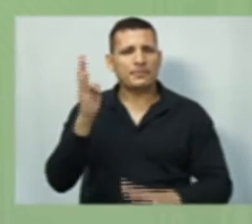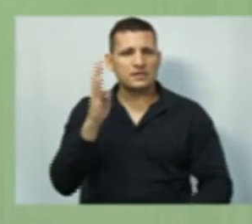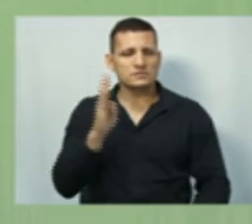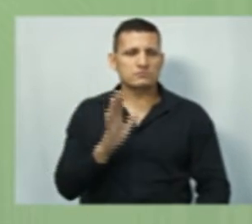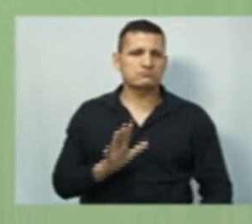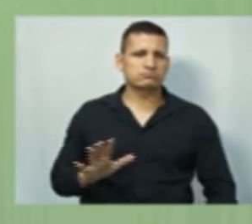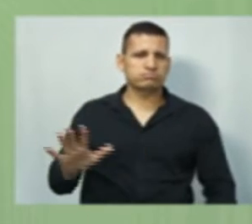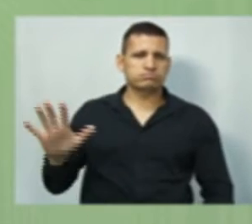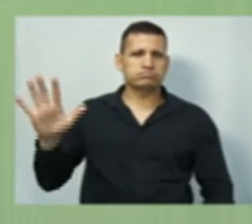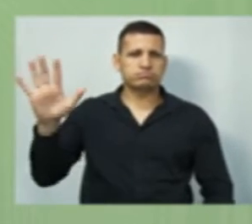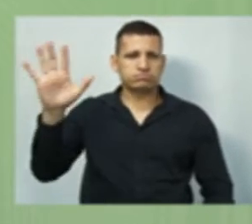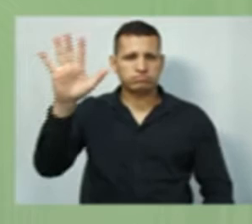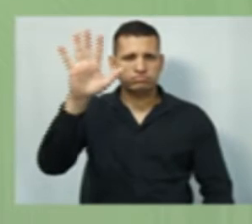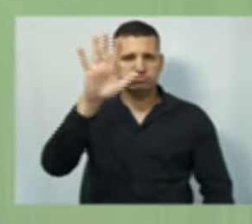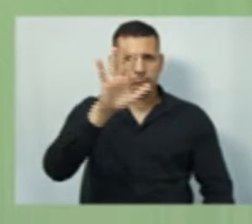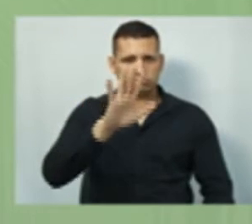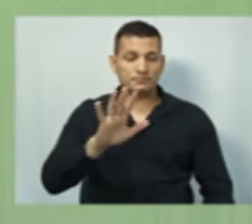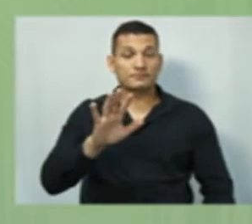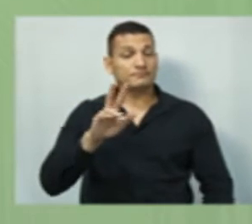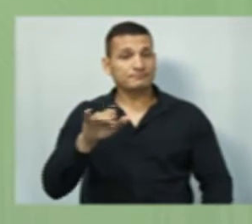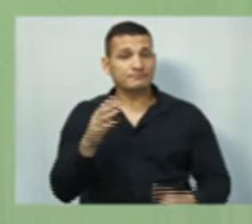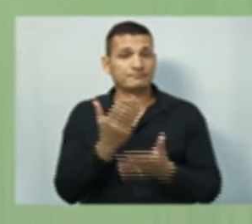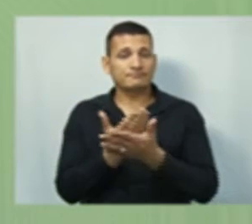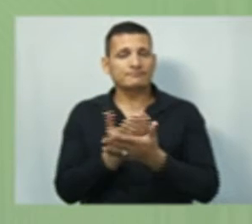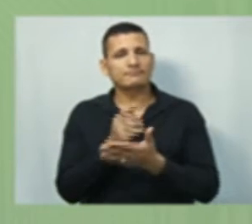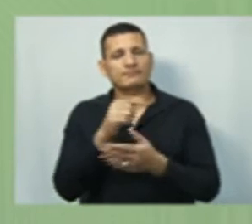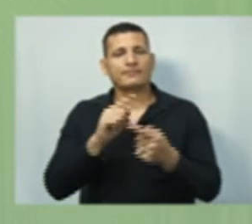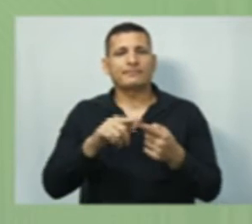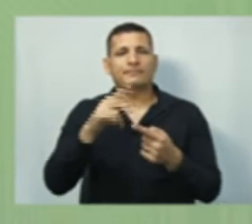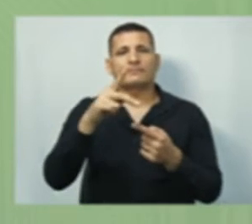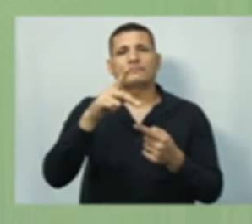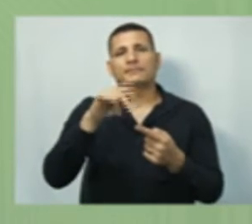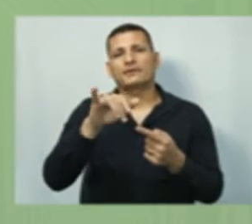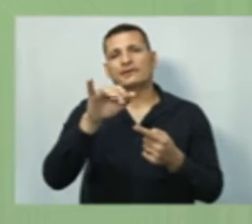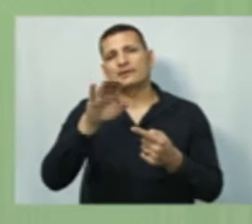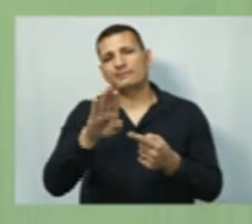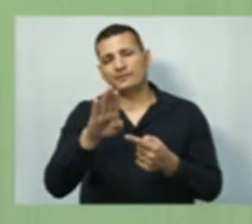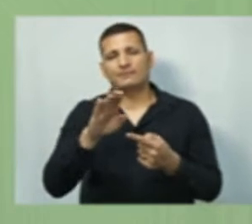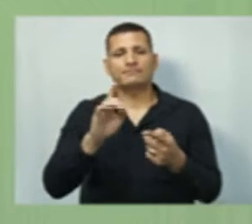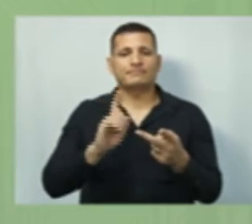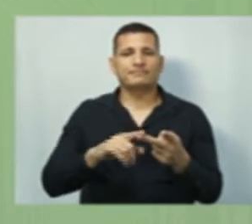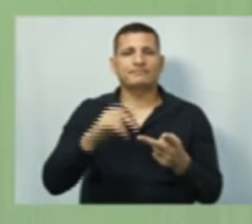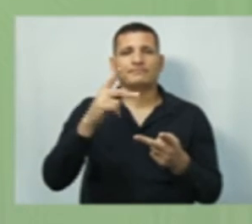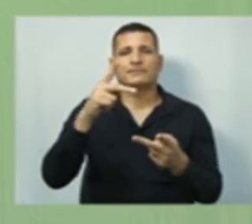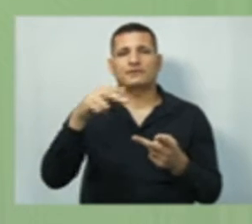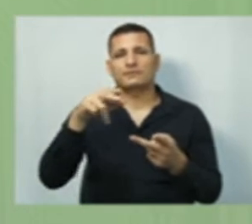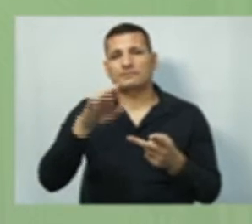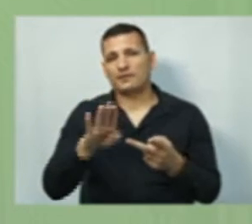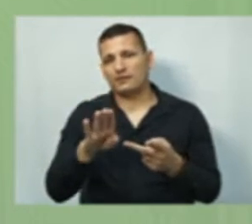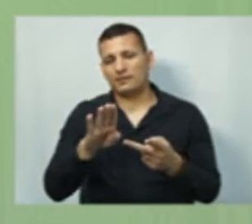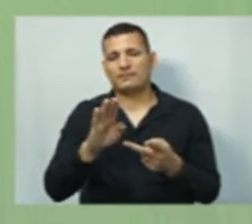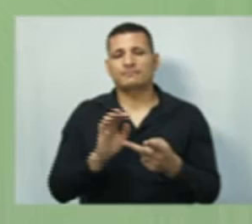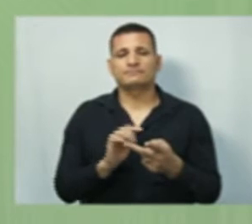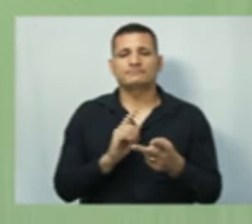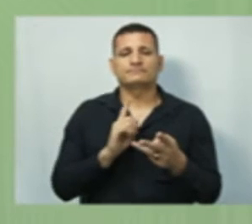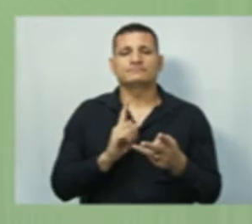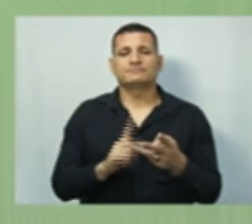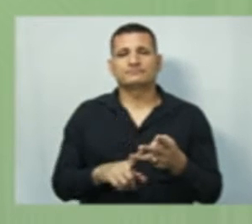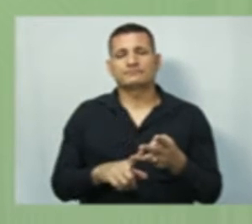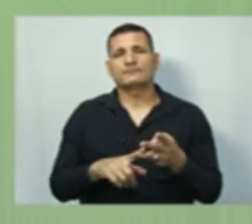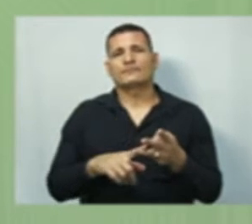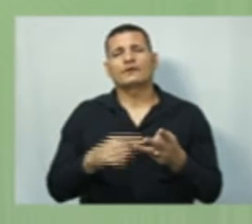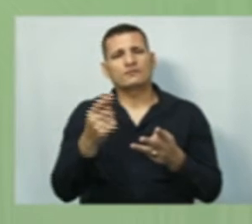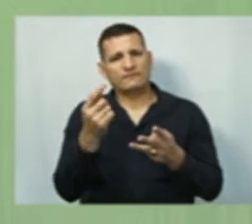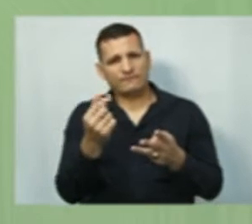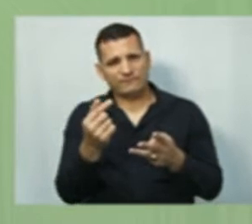esses indicadores que a gente vê aí no jornal. PIB, que é o Produto Interno Bruto, PNB, que é o Produto Nacional Bruto, a renda nacional,